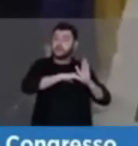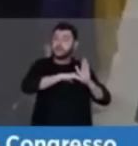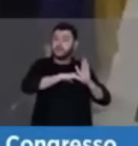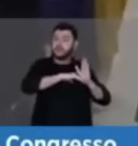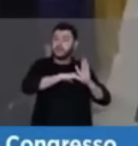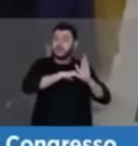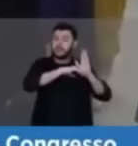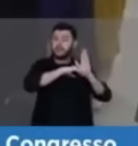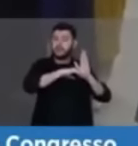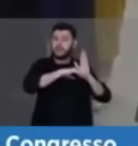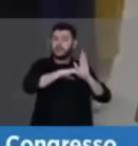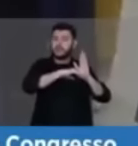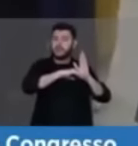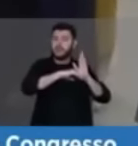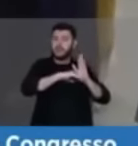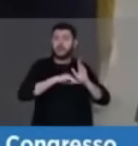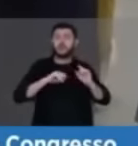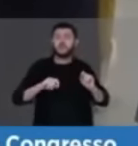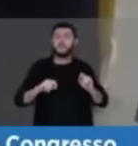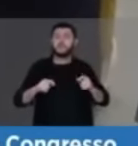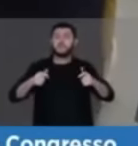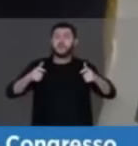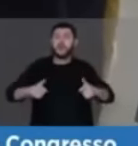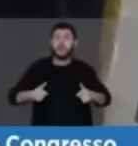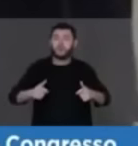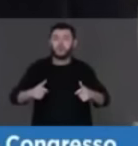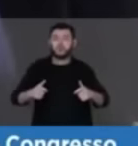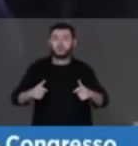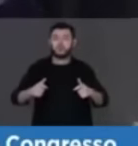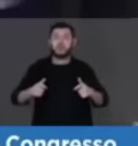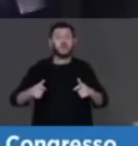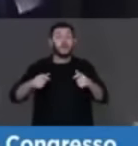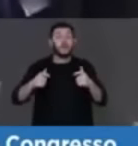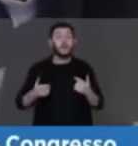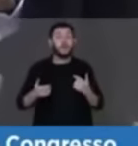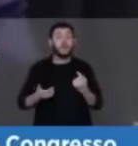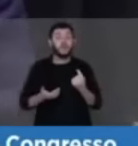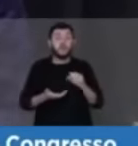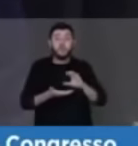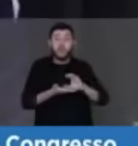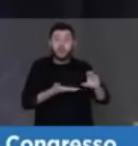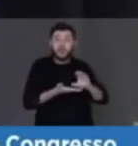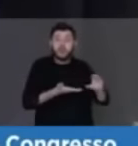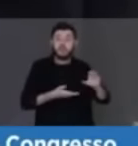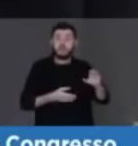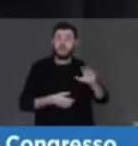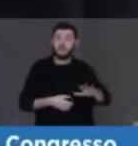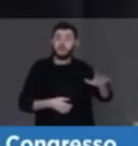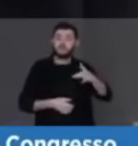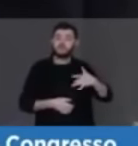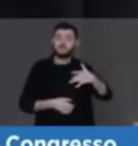remanejamento Presidente o remanejamento todo dos recursos é para saúde pública